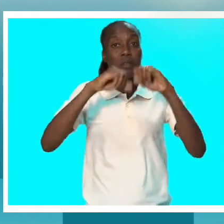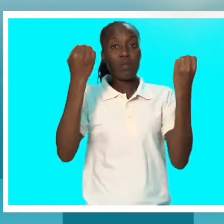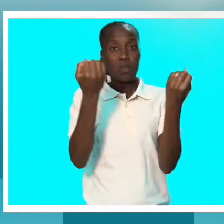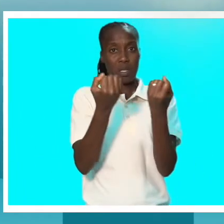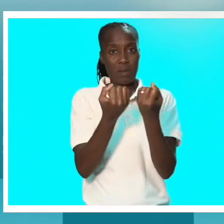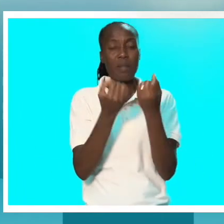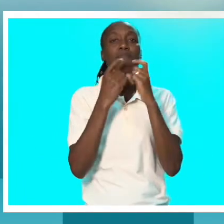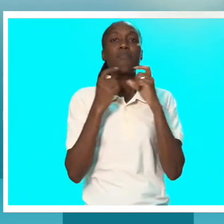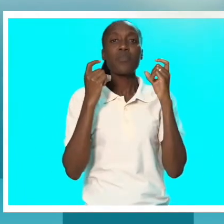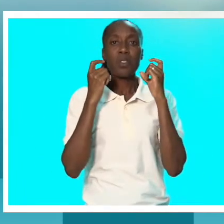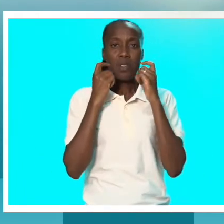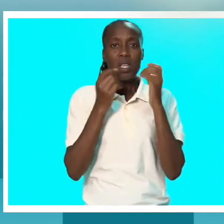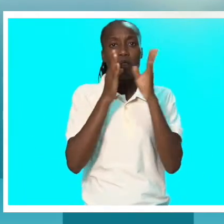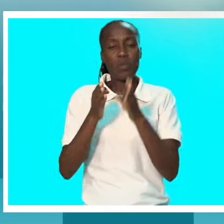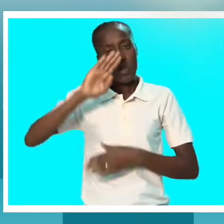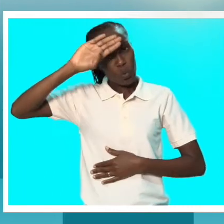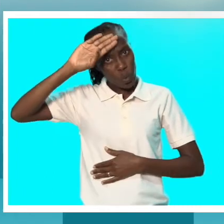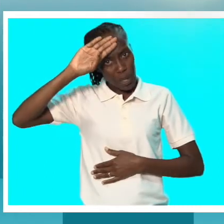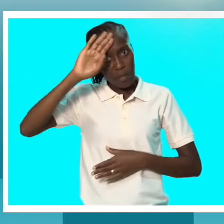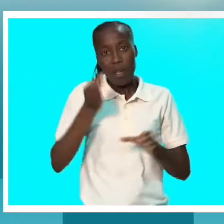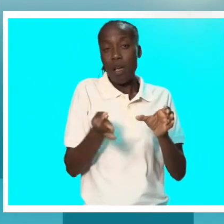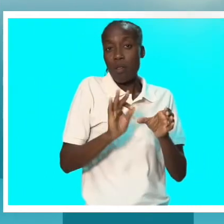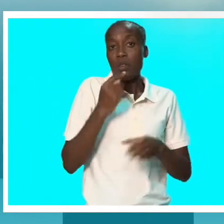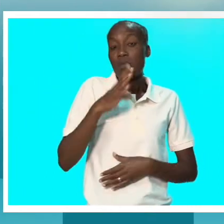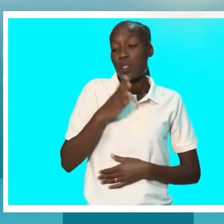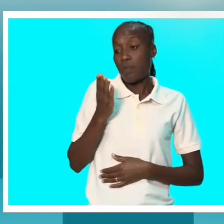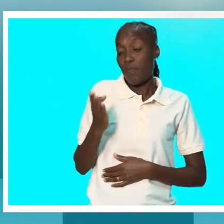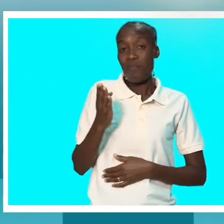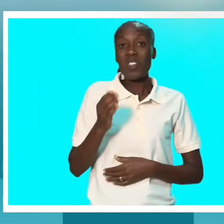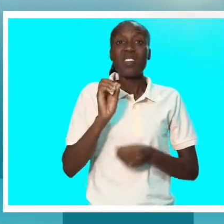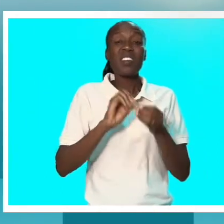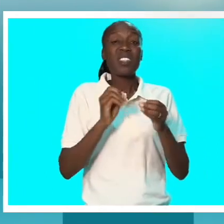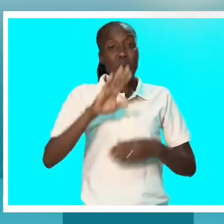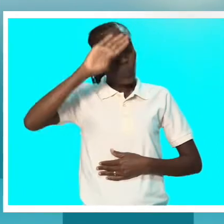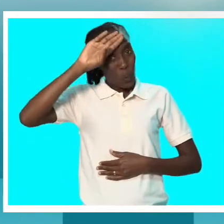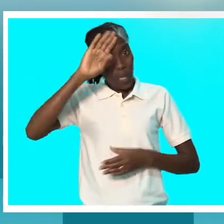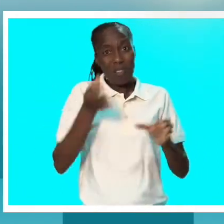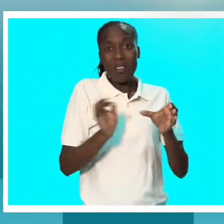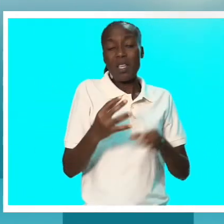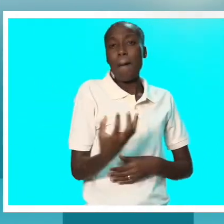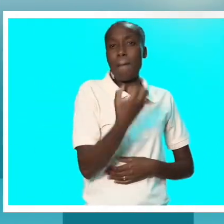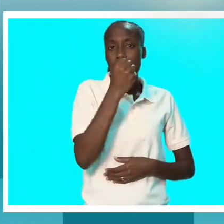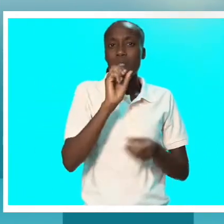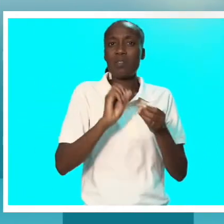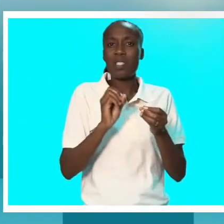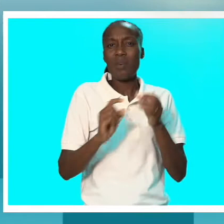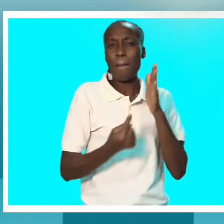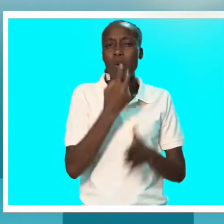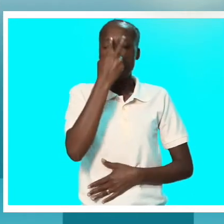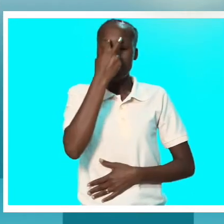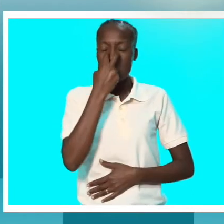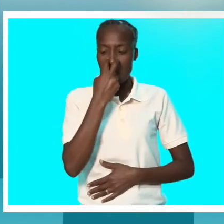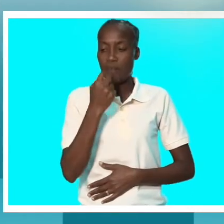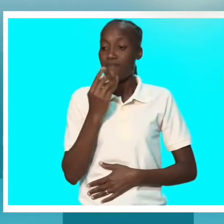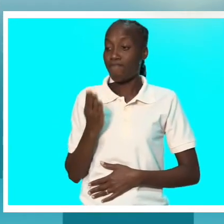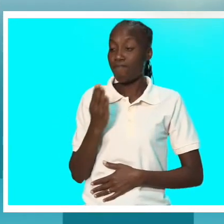AMUDIA, Associação Moçambicana de Diabéticos, revela que a diabetes pode levar à